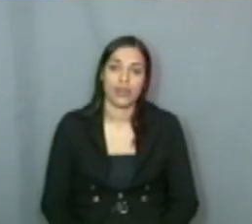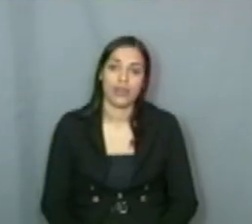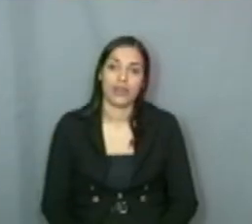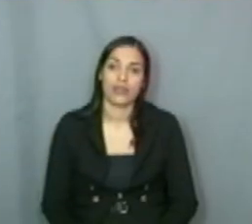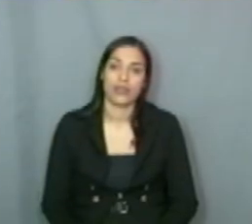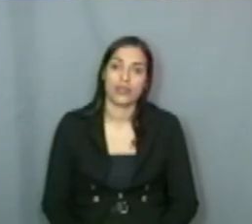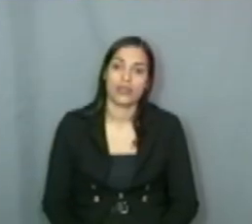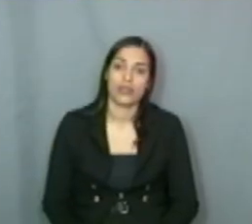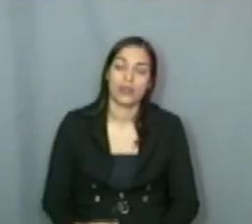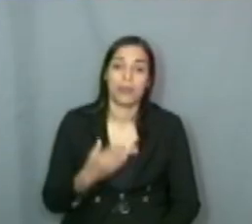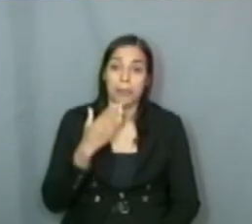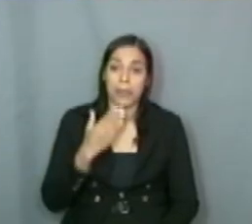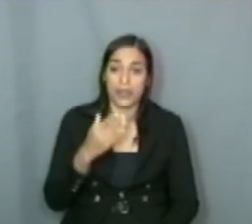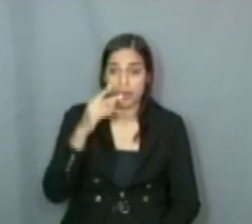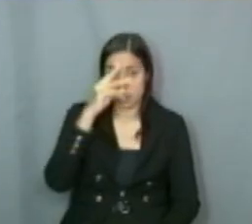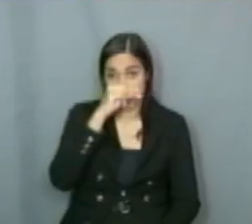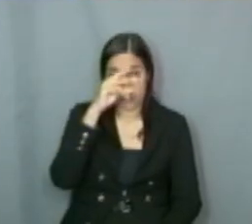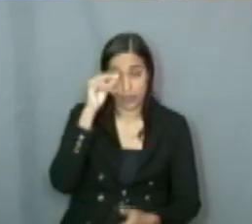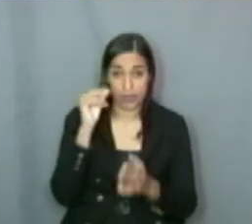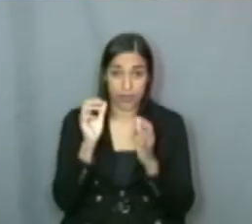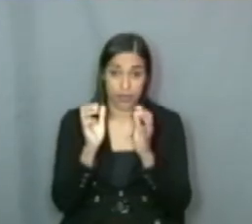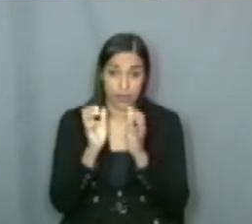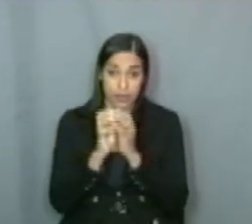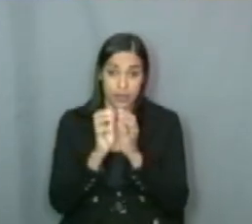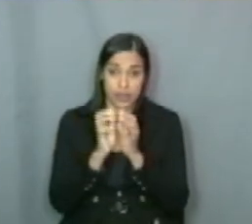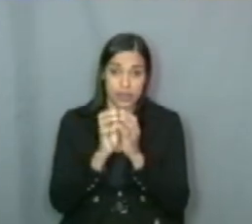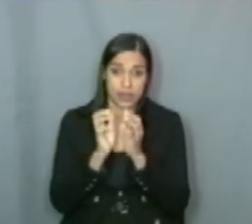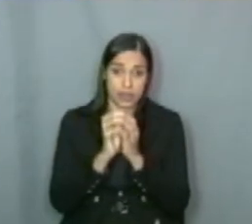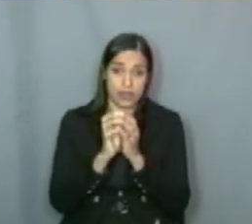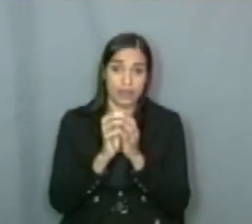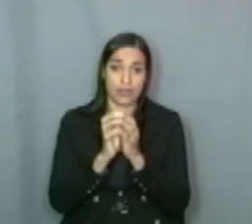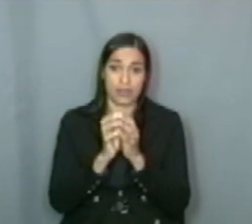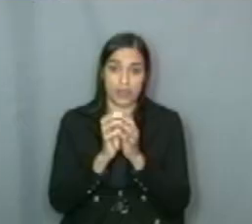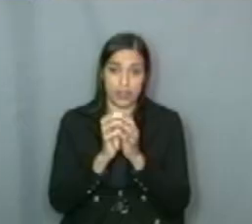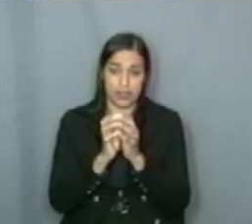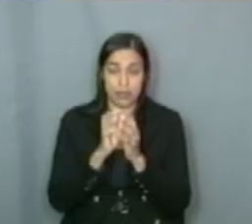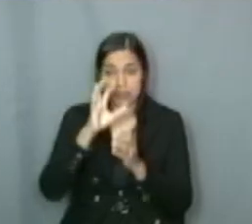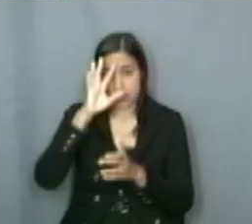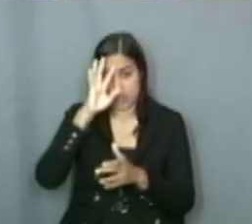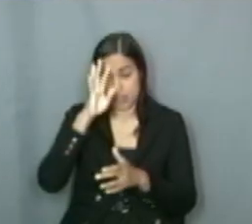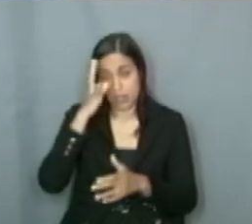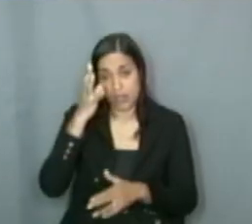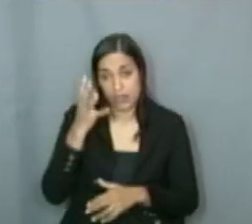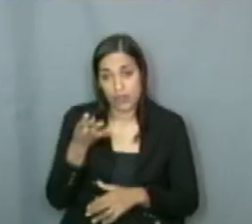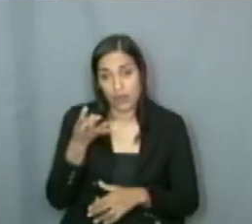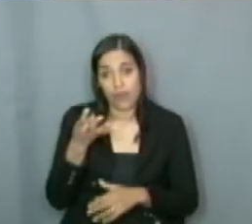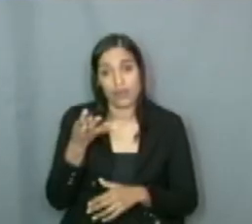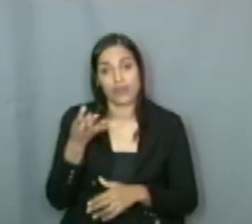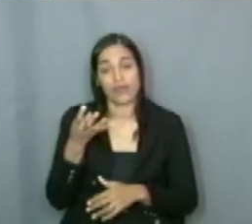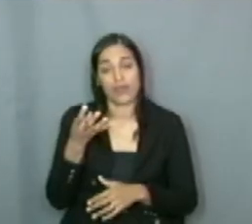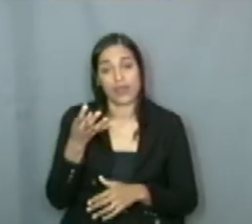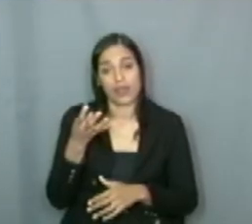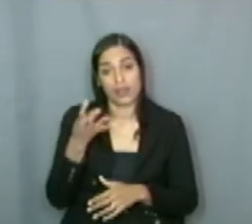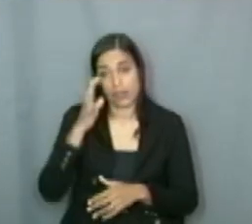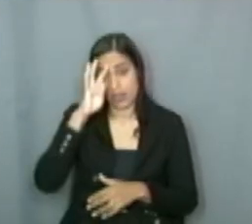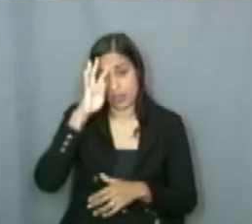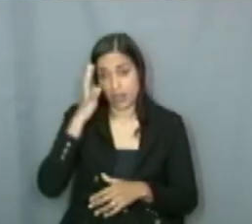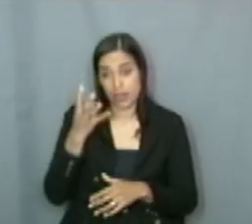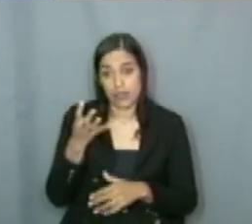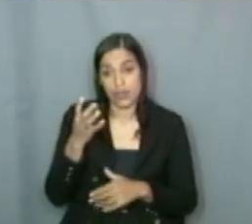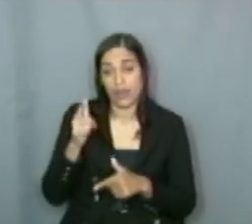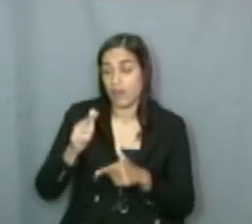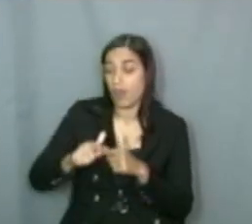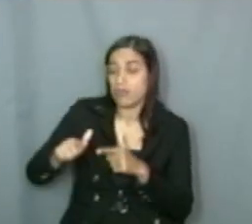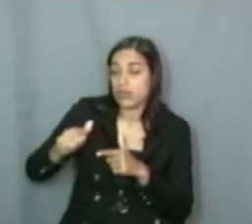Eu dirijo uma indicação à Prefeitura do Recife para que adote providências urgentes